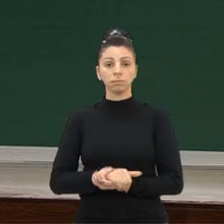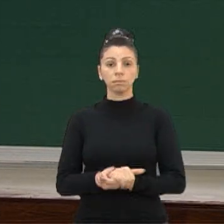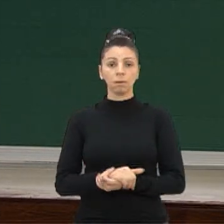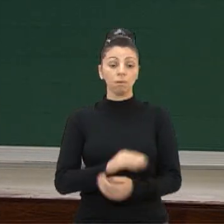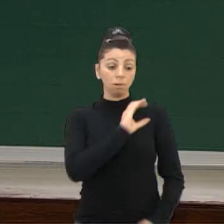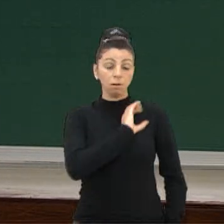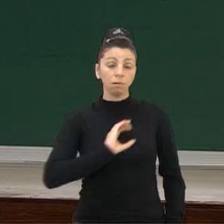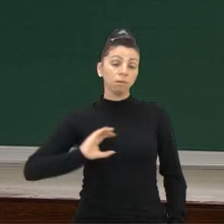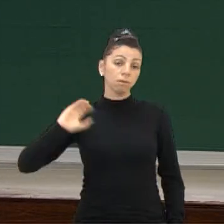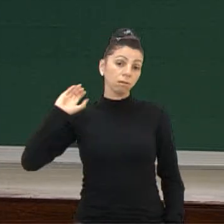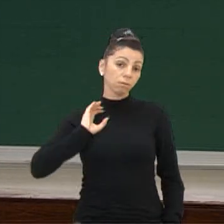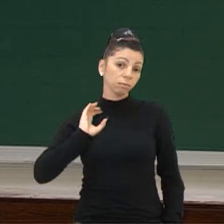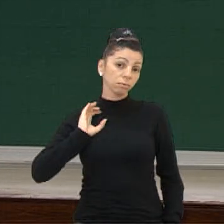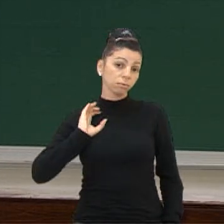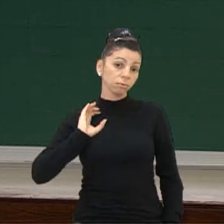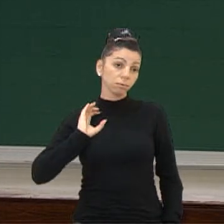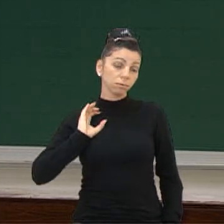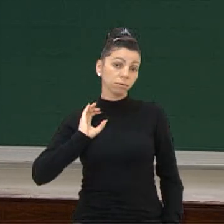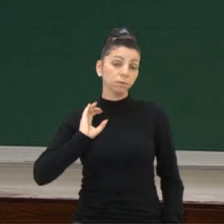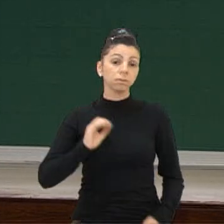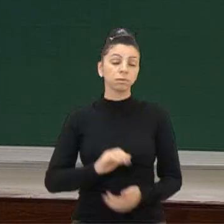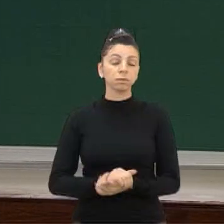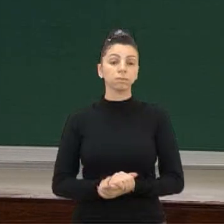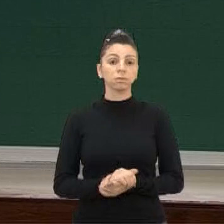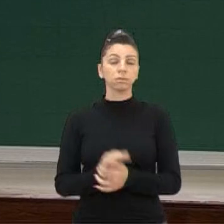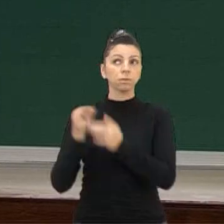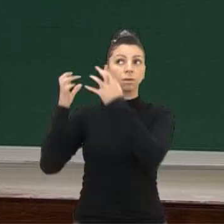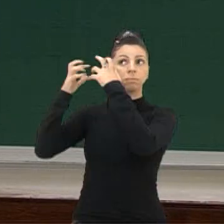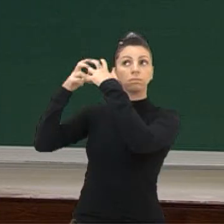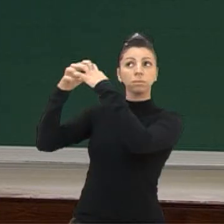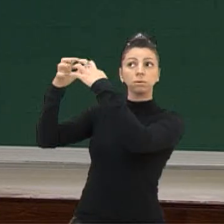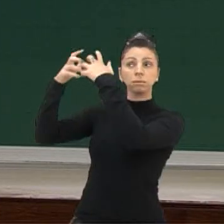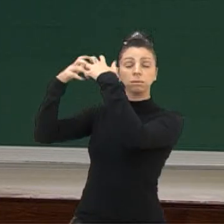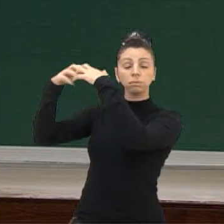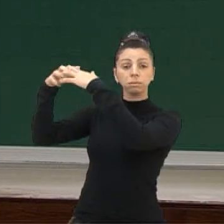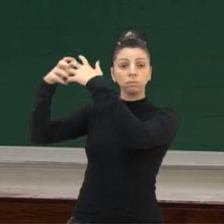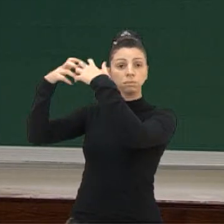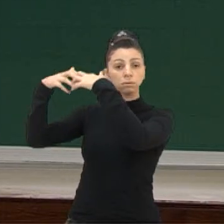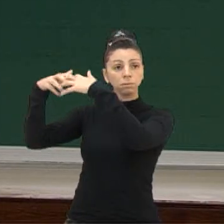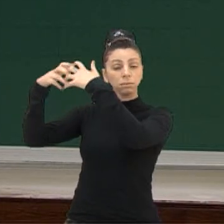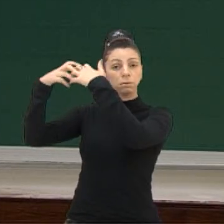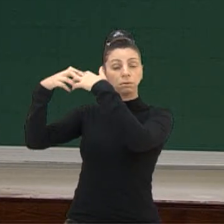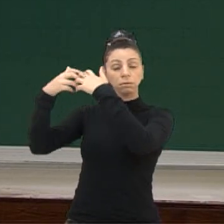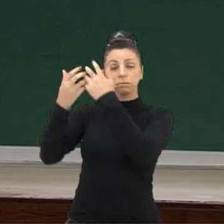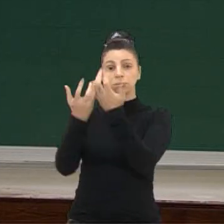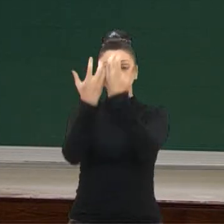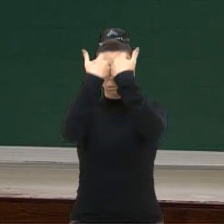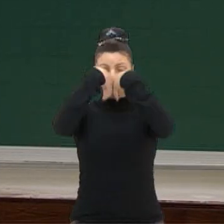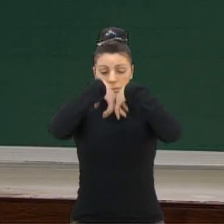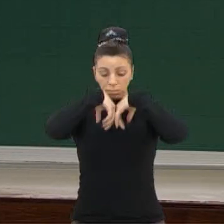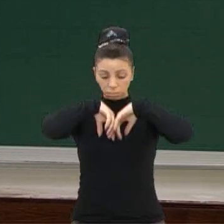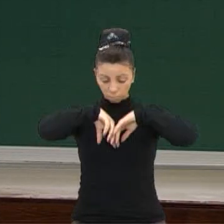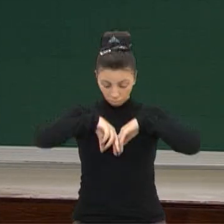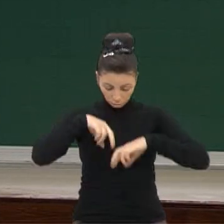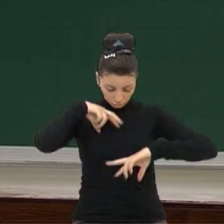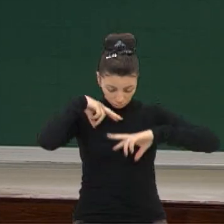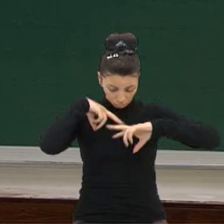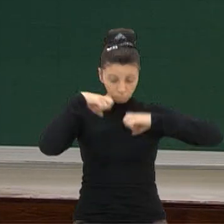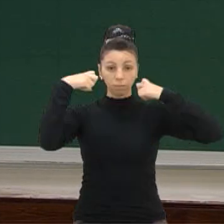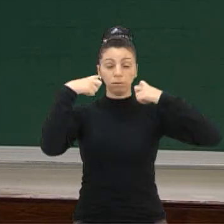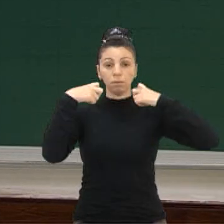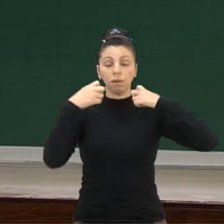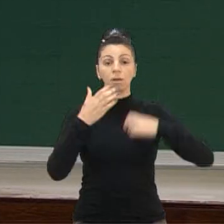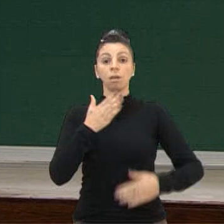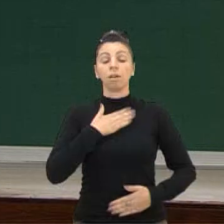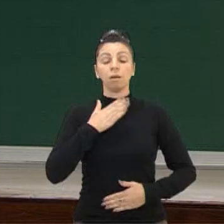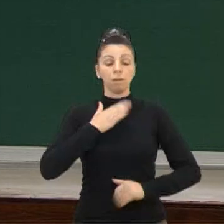Lispector traz um texto de introspecção psicológica. Né? É um monólogo interior, né? É um eu conversando consigo